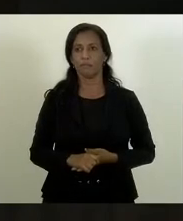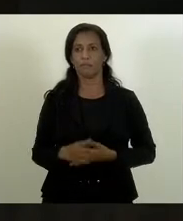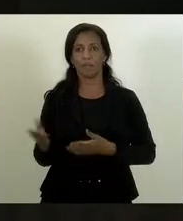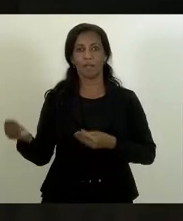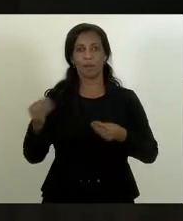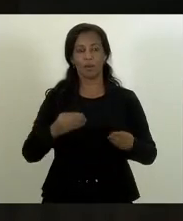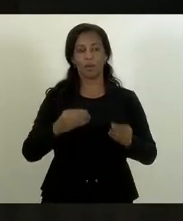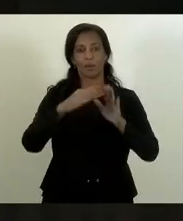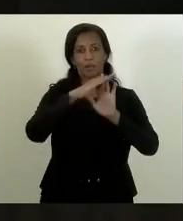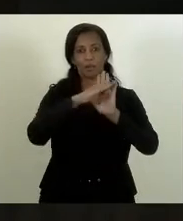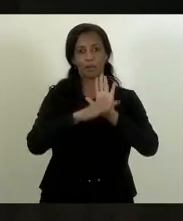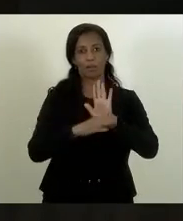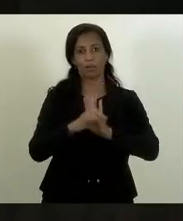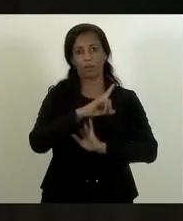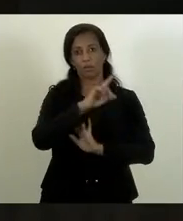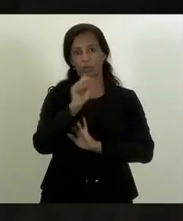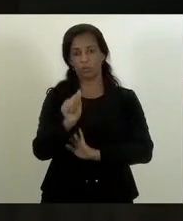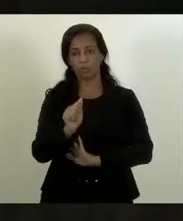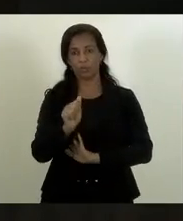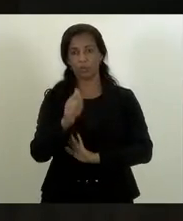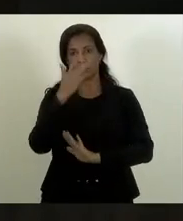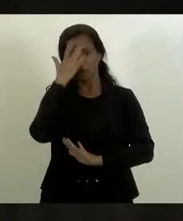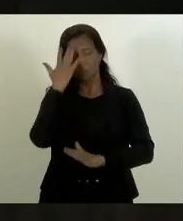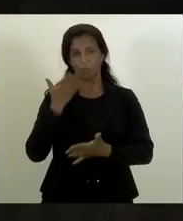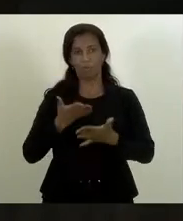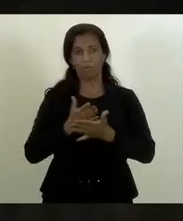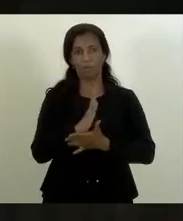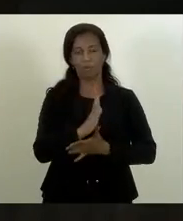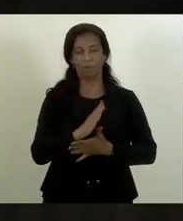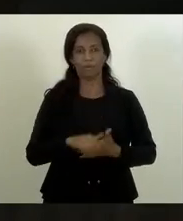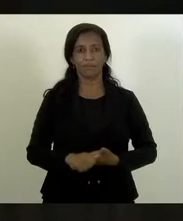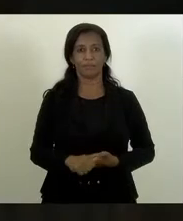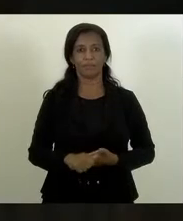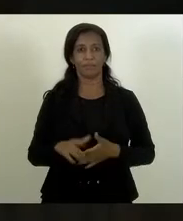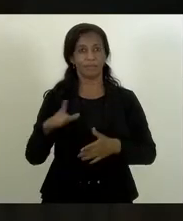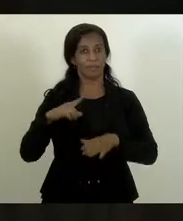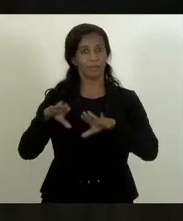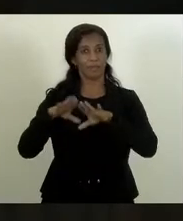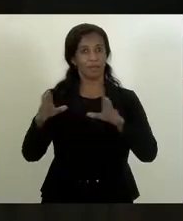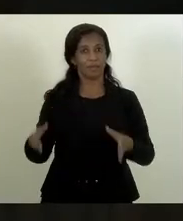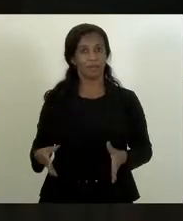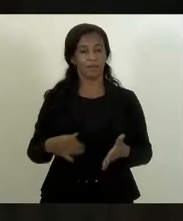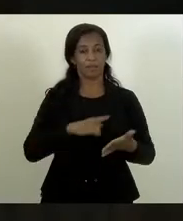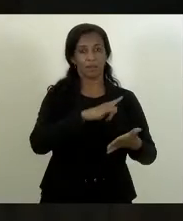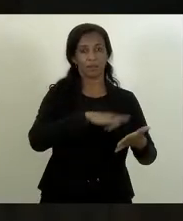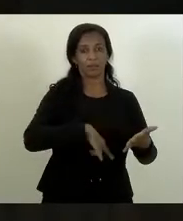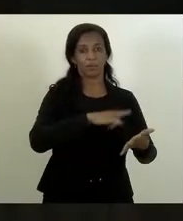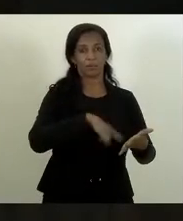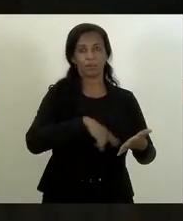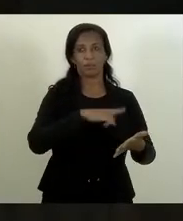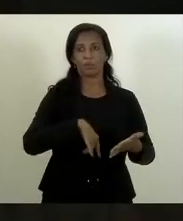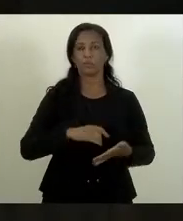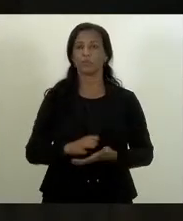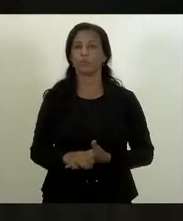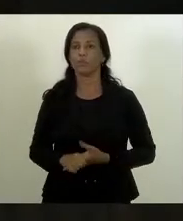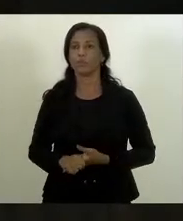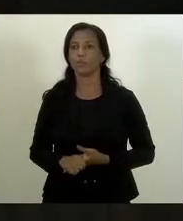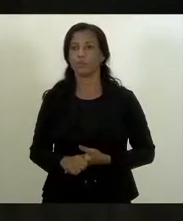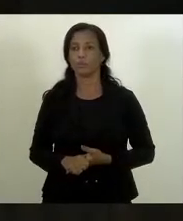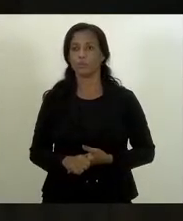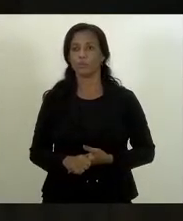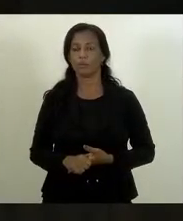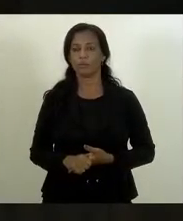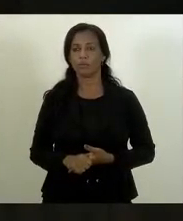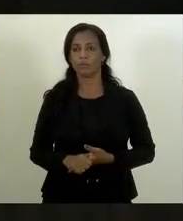ordem do dia, encerrando a ordem. Seus que aprovam isso, como estão aprovados. Há sobre a mesa requerimento de inclusão de pauta. Requer